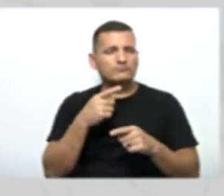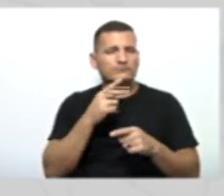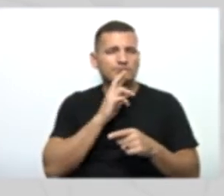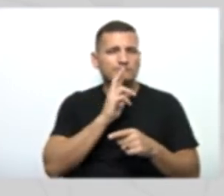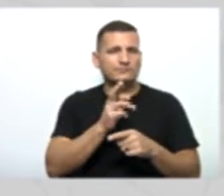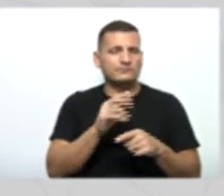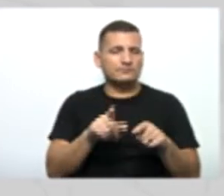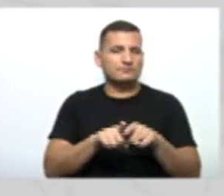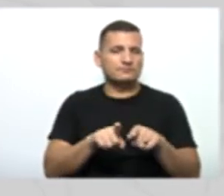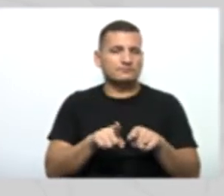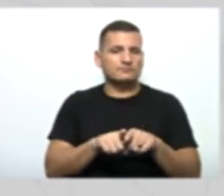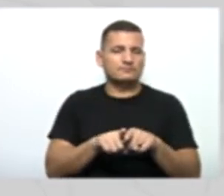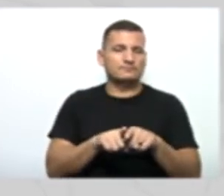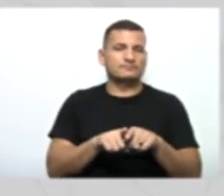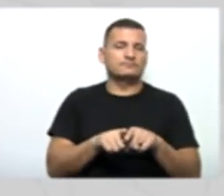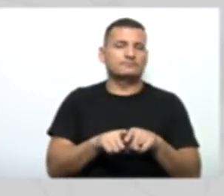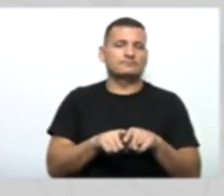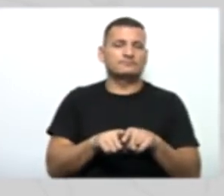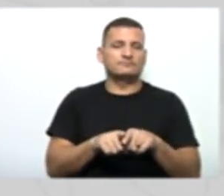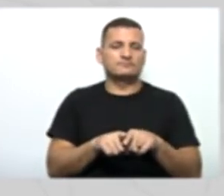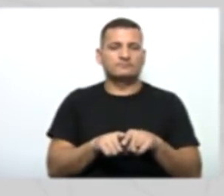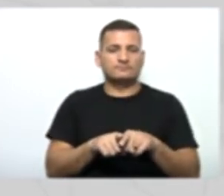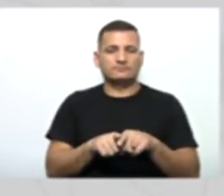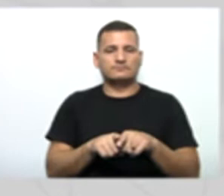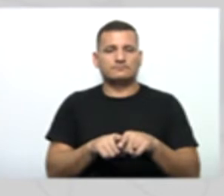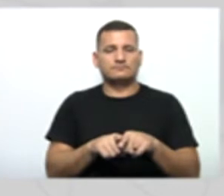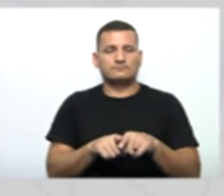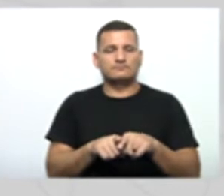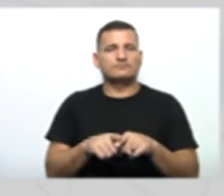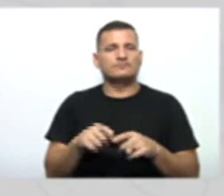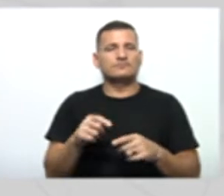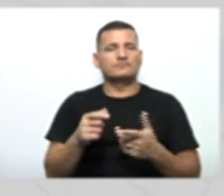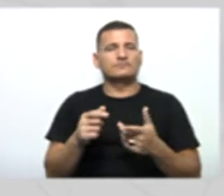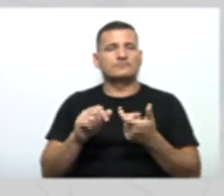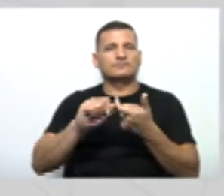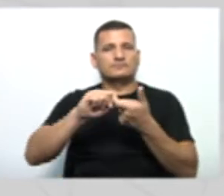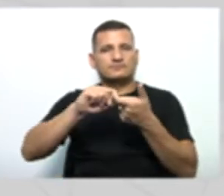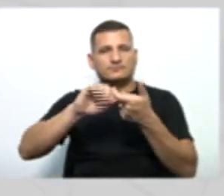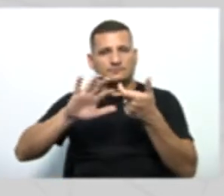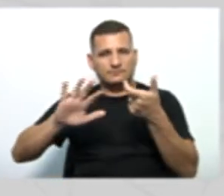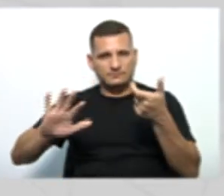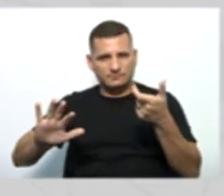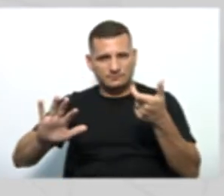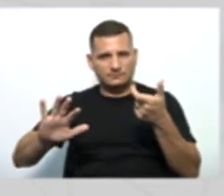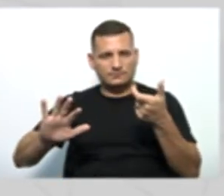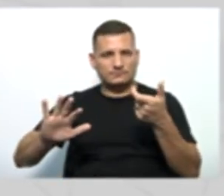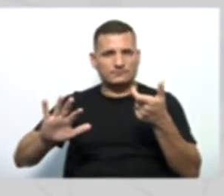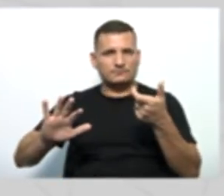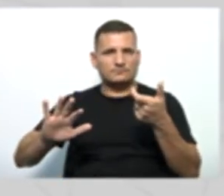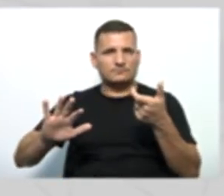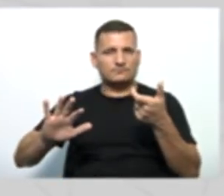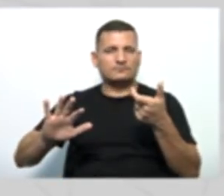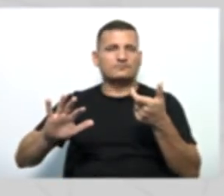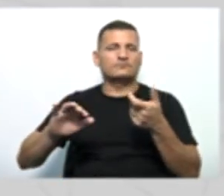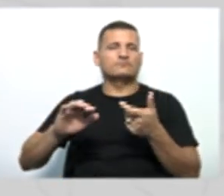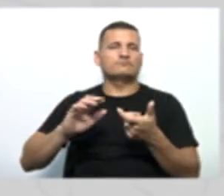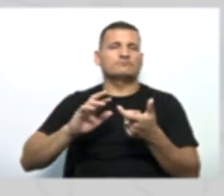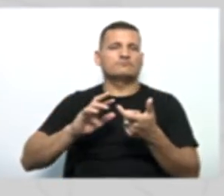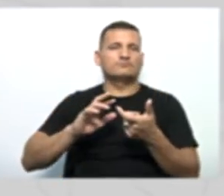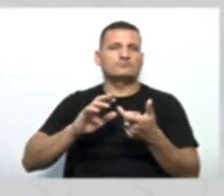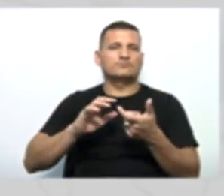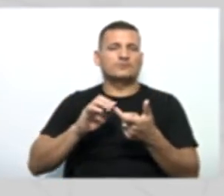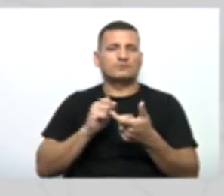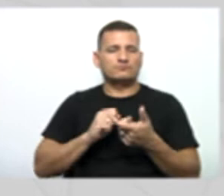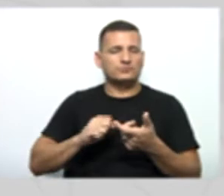perguntando, referente a justamente essa parte de extensão, na parte de generalização, né? O